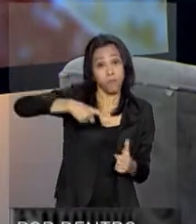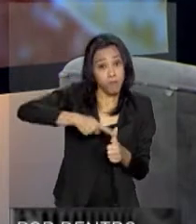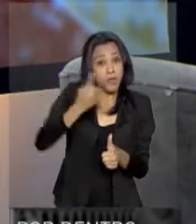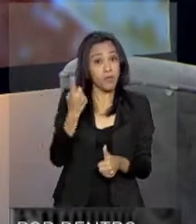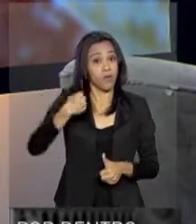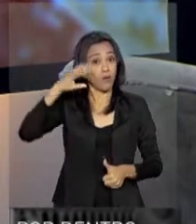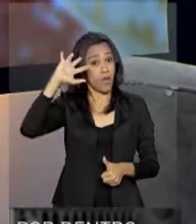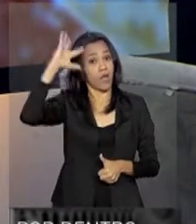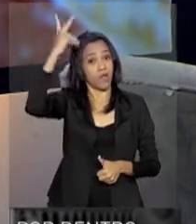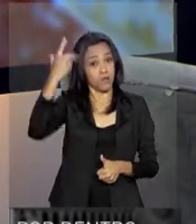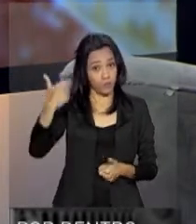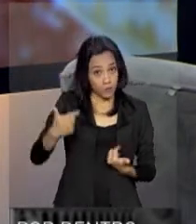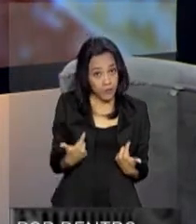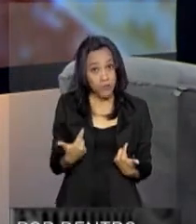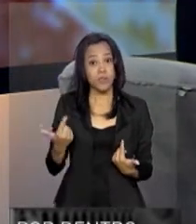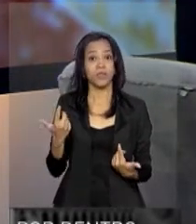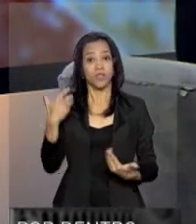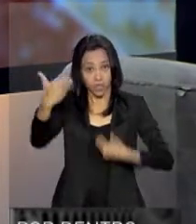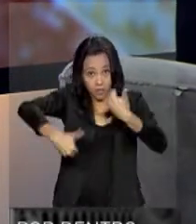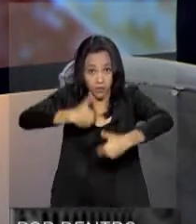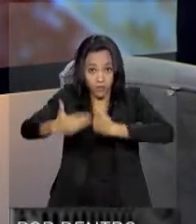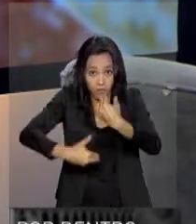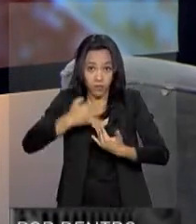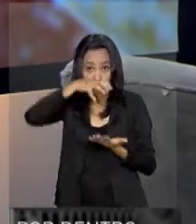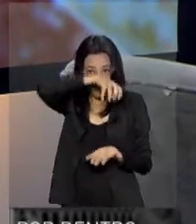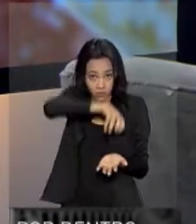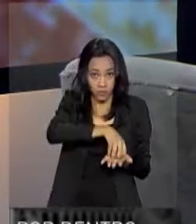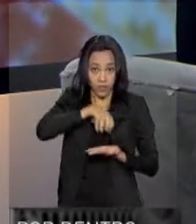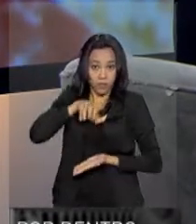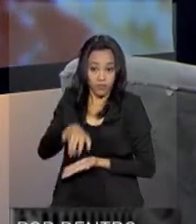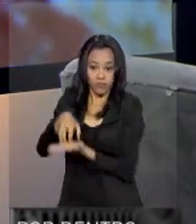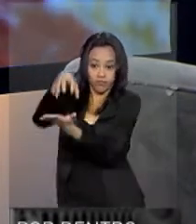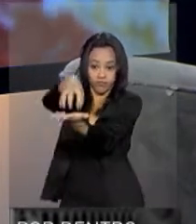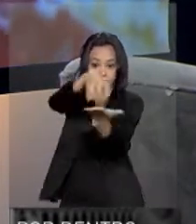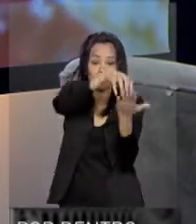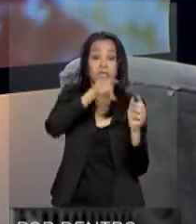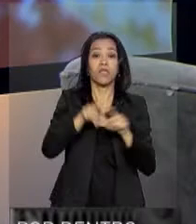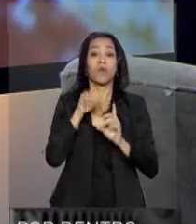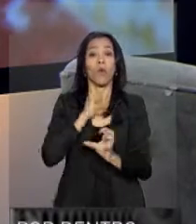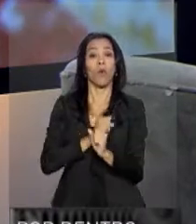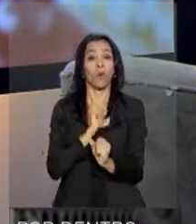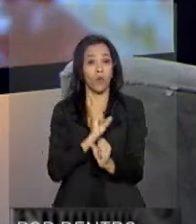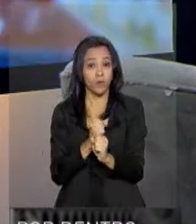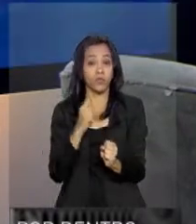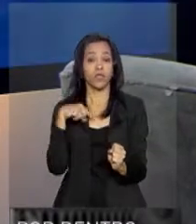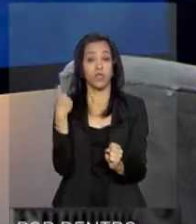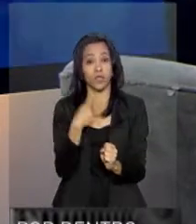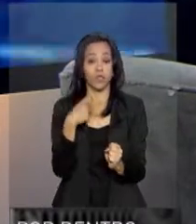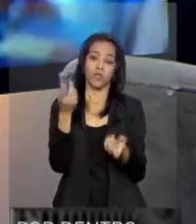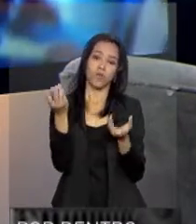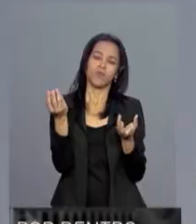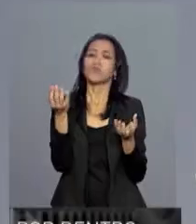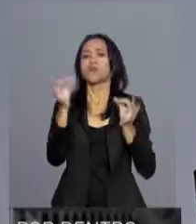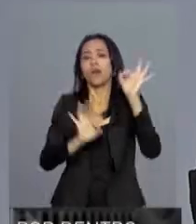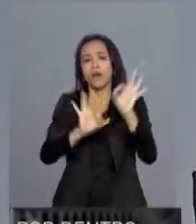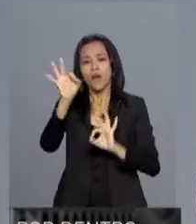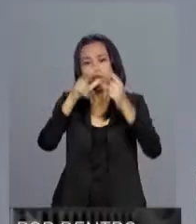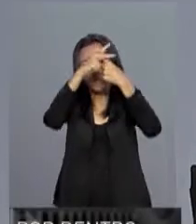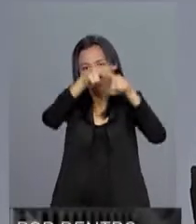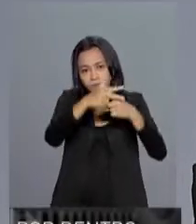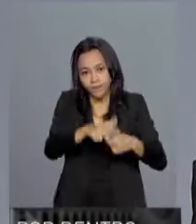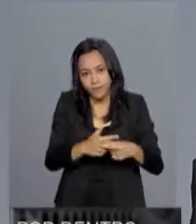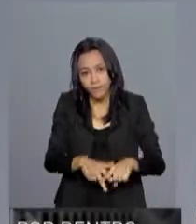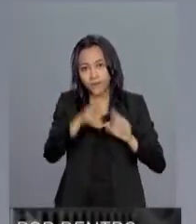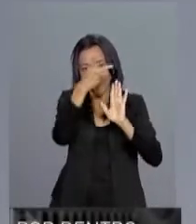de prestação é de de contas e estamos reformulando o programa que agora passa a acontecer na